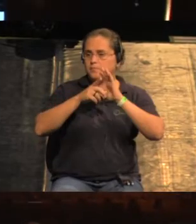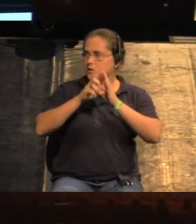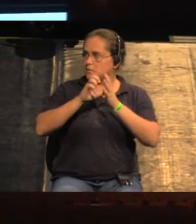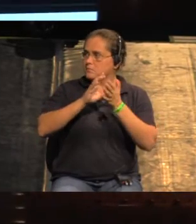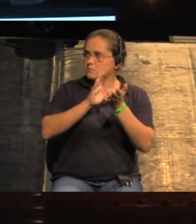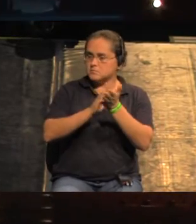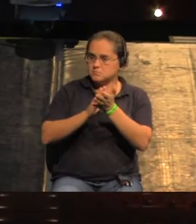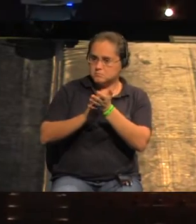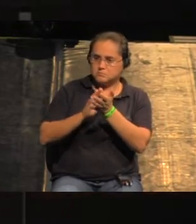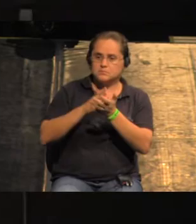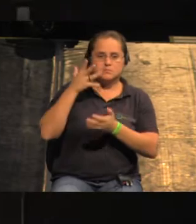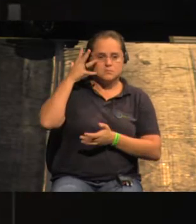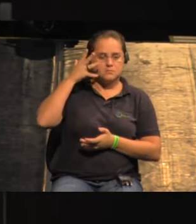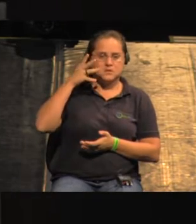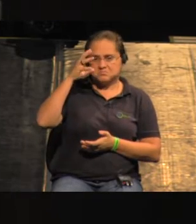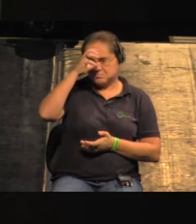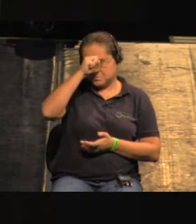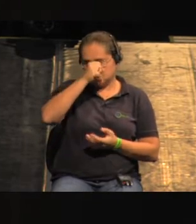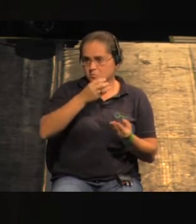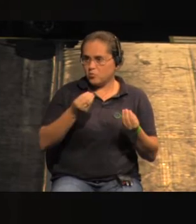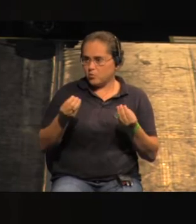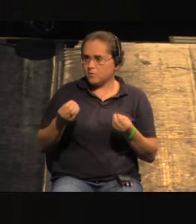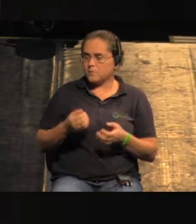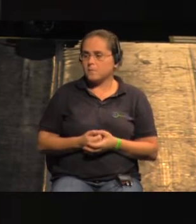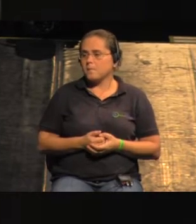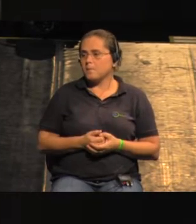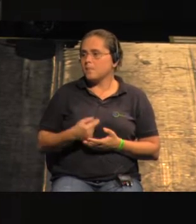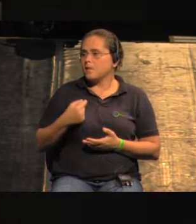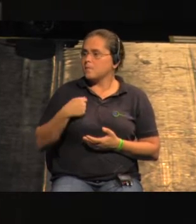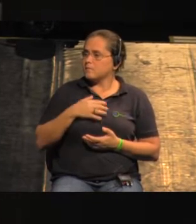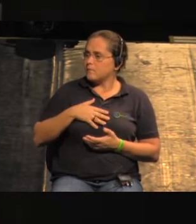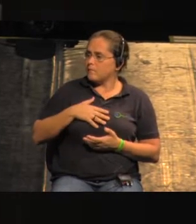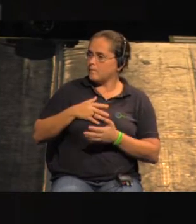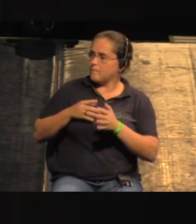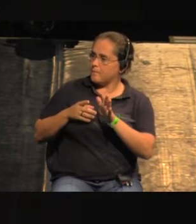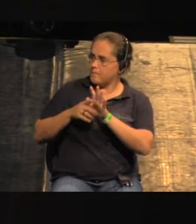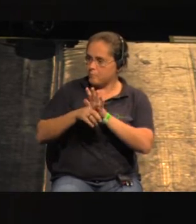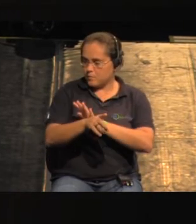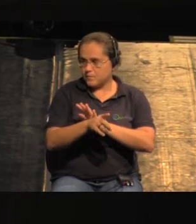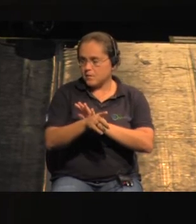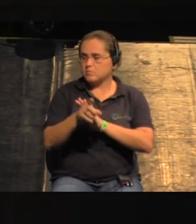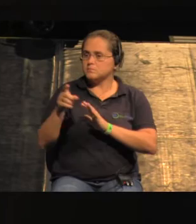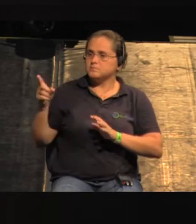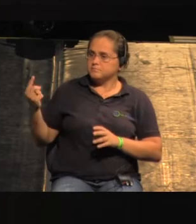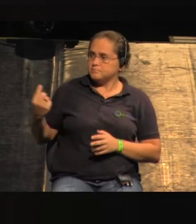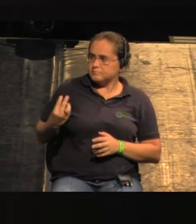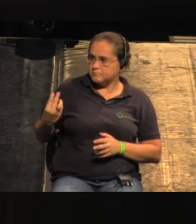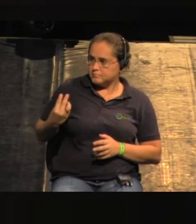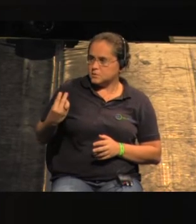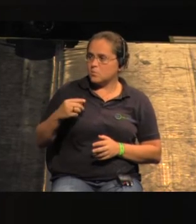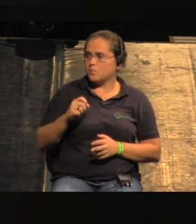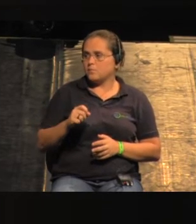noite. Antes, parabéns pelas apresentações, onde eu aprendi muito, né? E eu gostaria de fazer uma